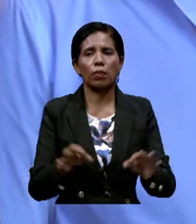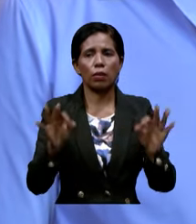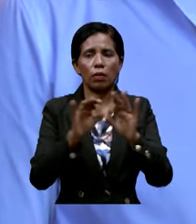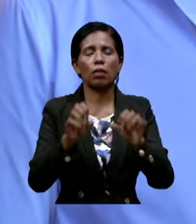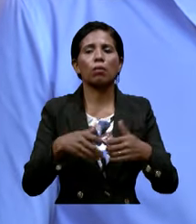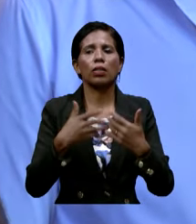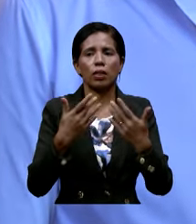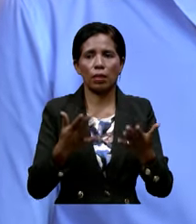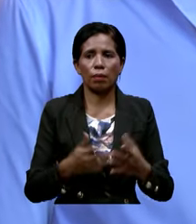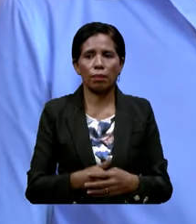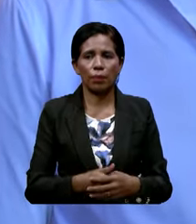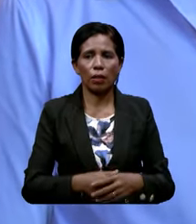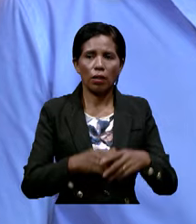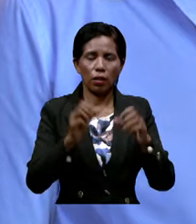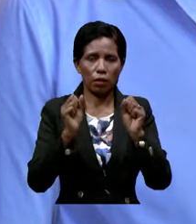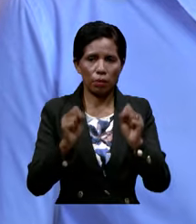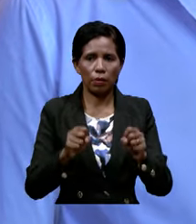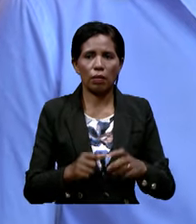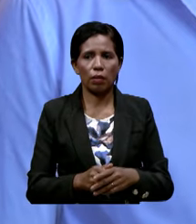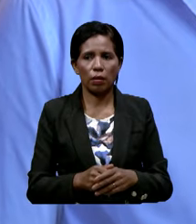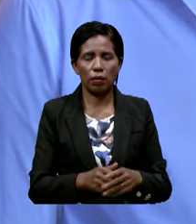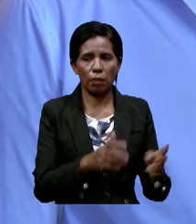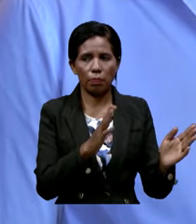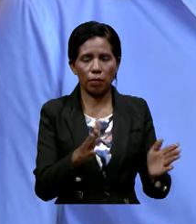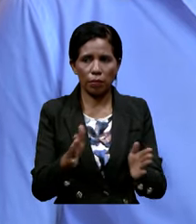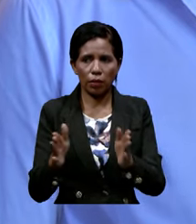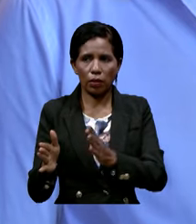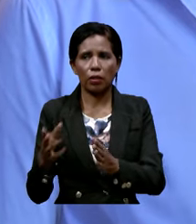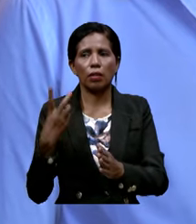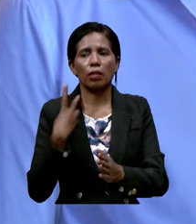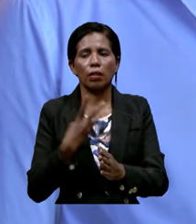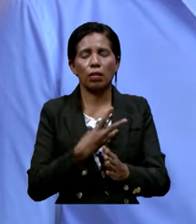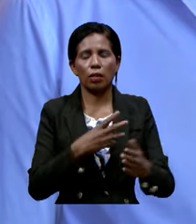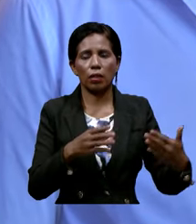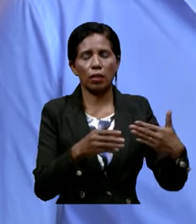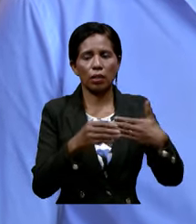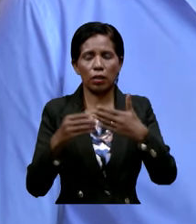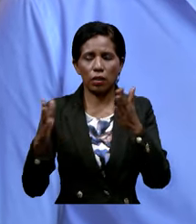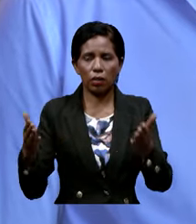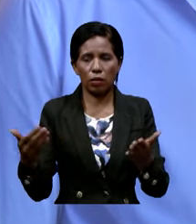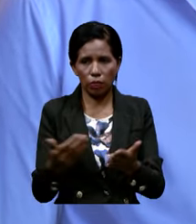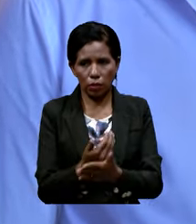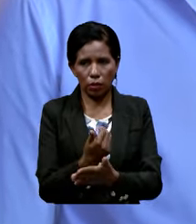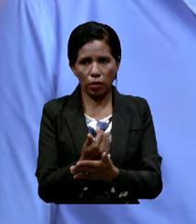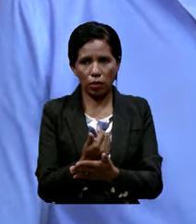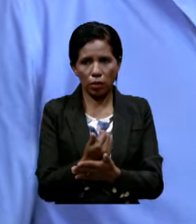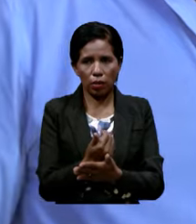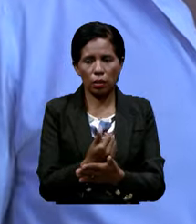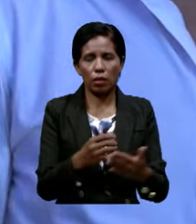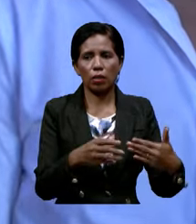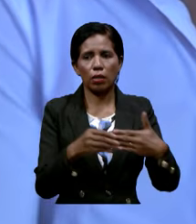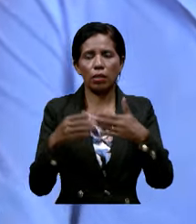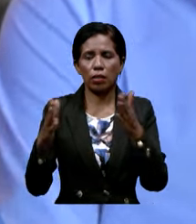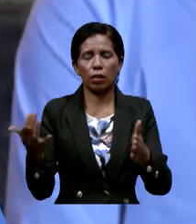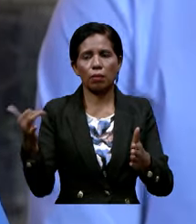Sapra, a tubele preparação, e tem a líder na Befuma, e para líder se a bele compreende,